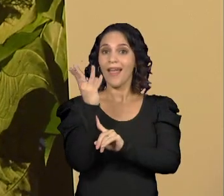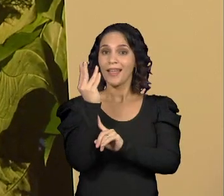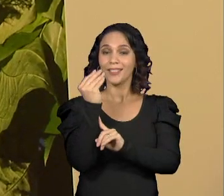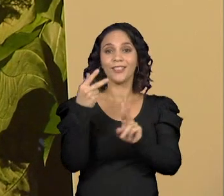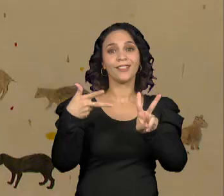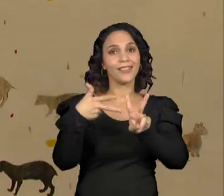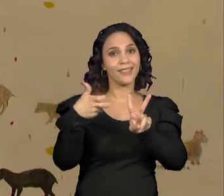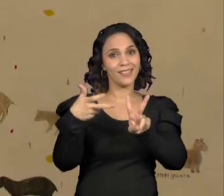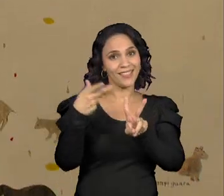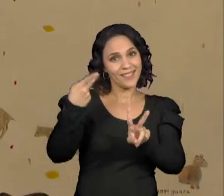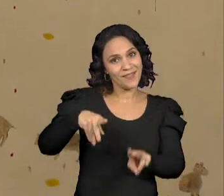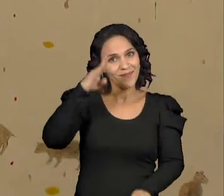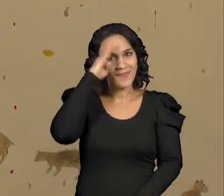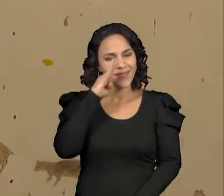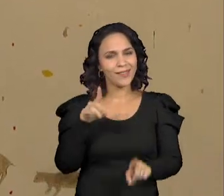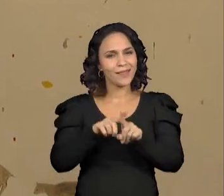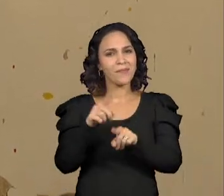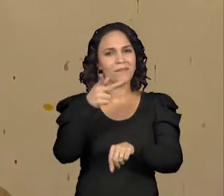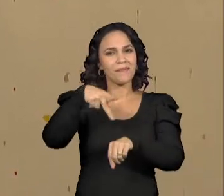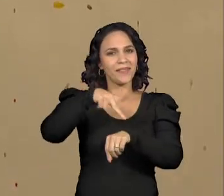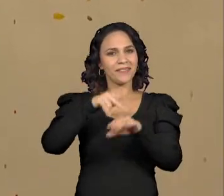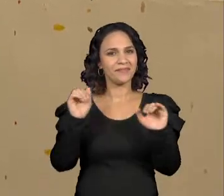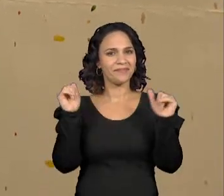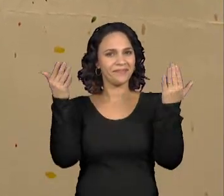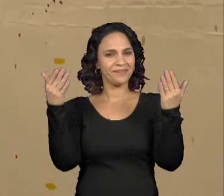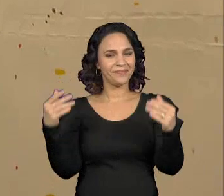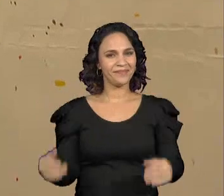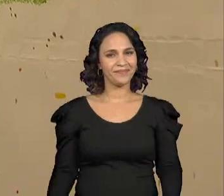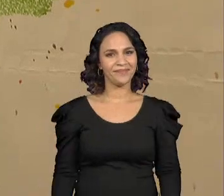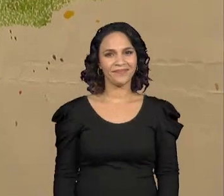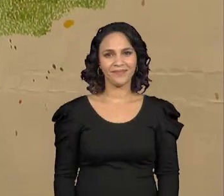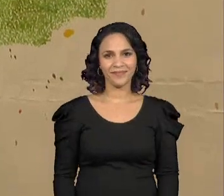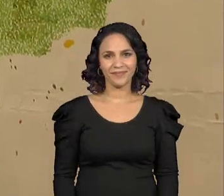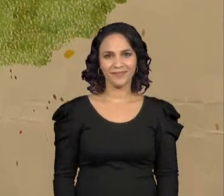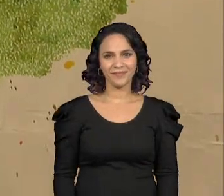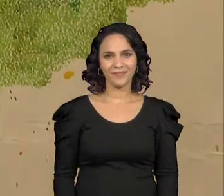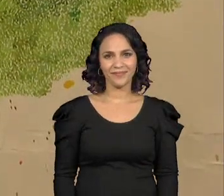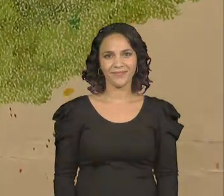do Brasil e de outros países.